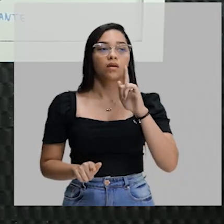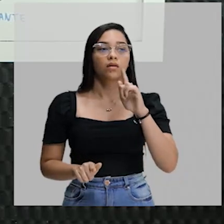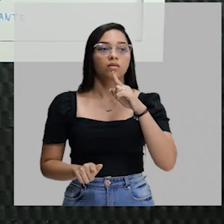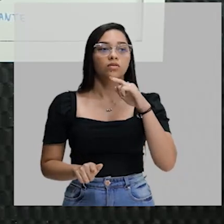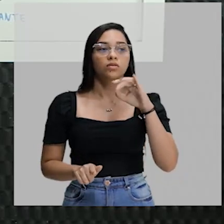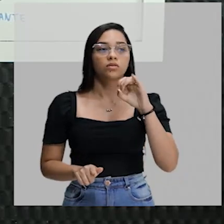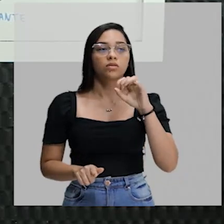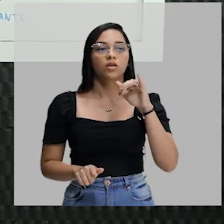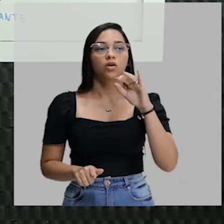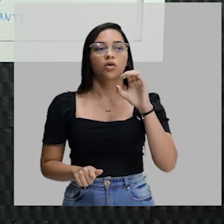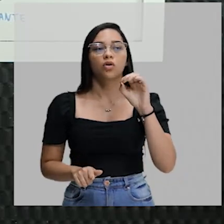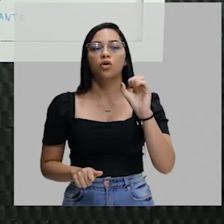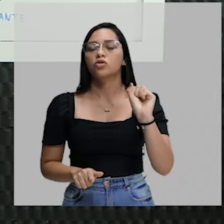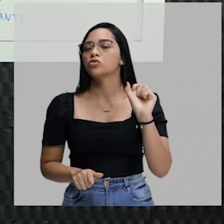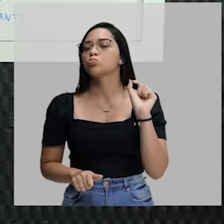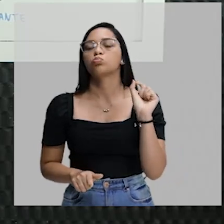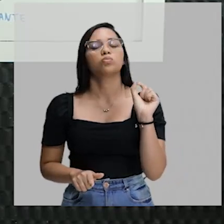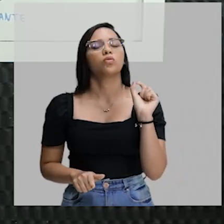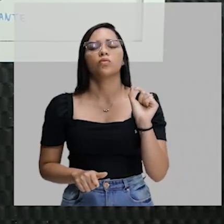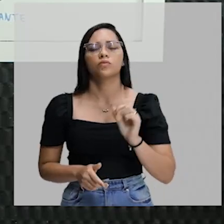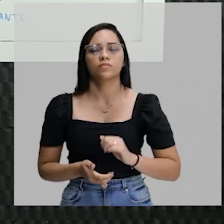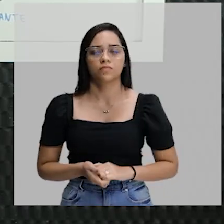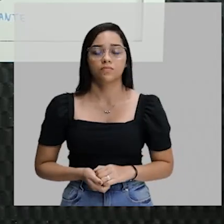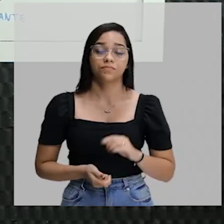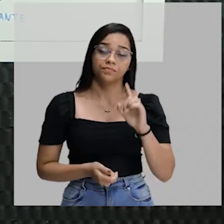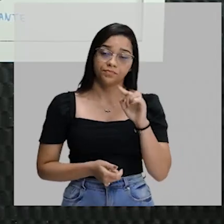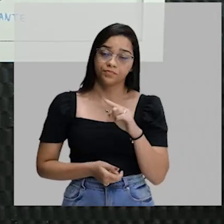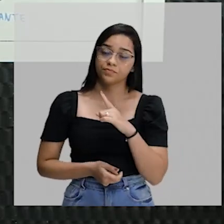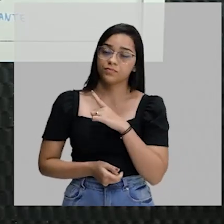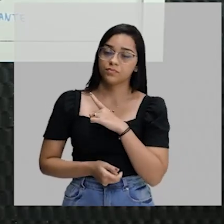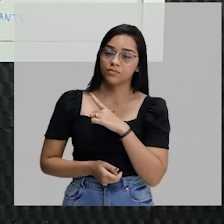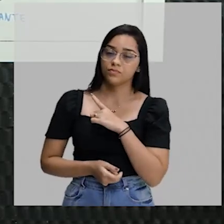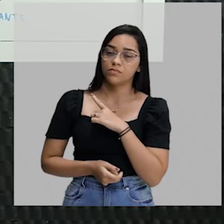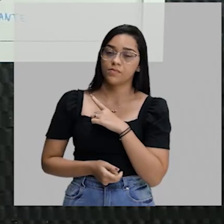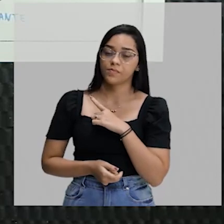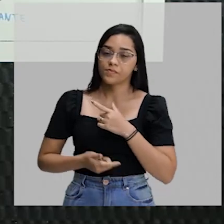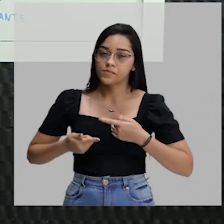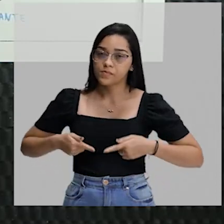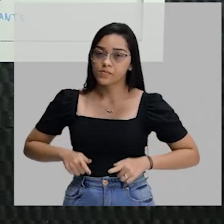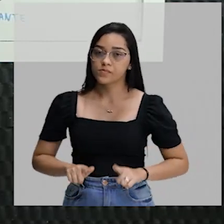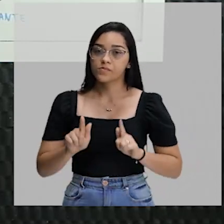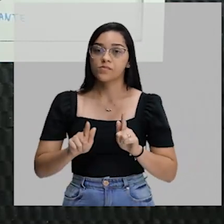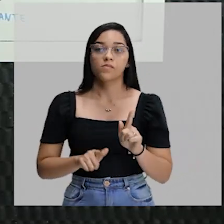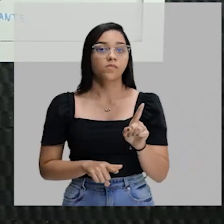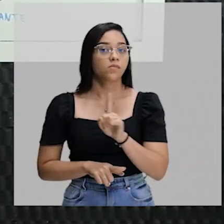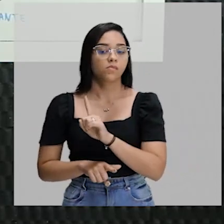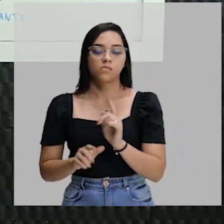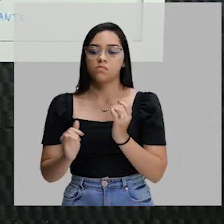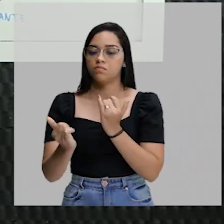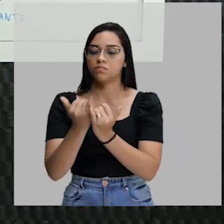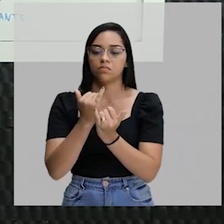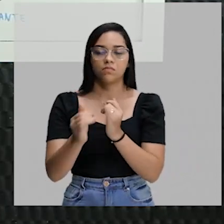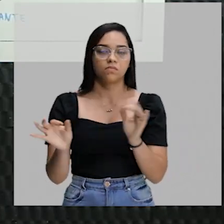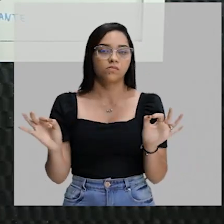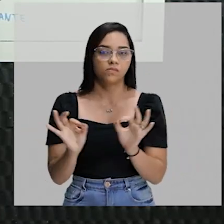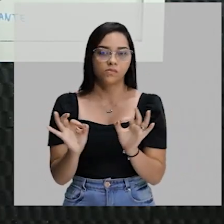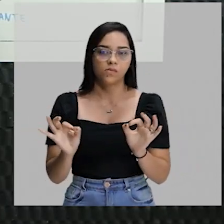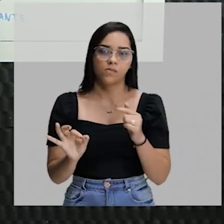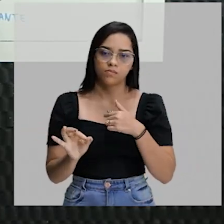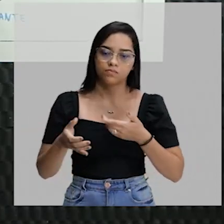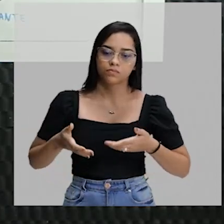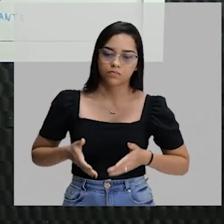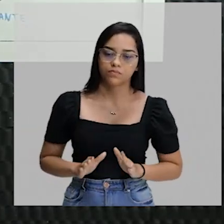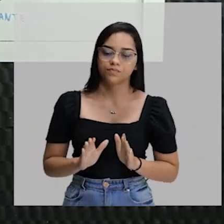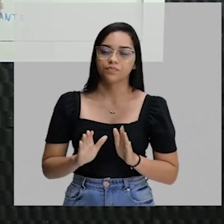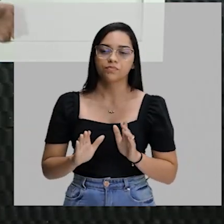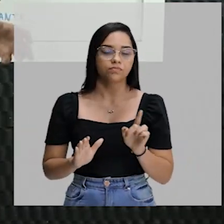significa gêmeos dizigóticos? São indivíduos que são gêmeos não idênticos. Geralmente, quando nascem